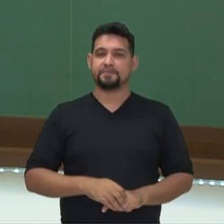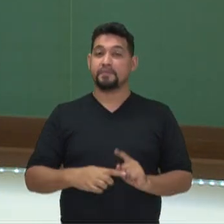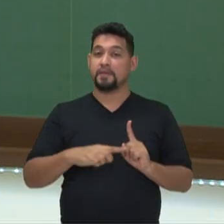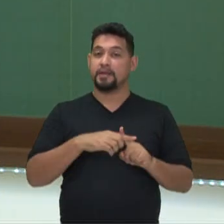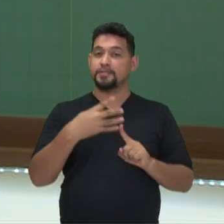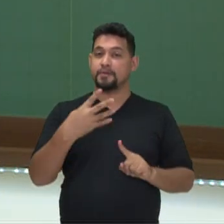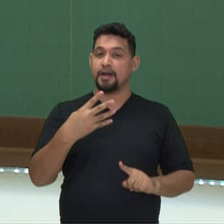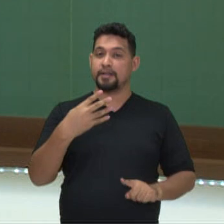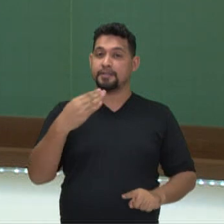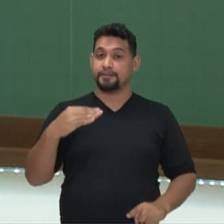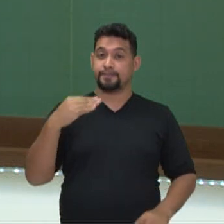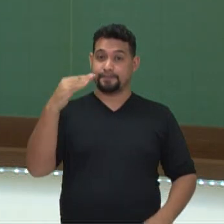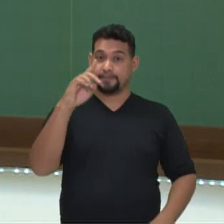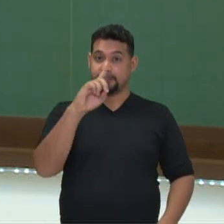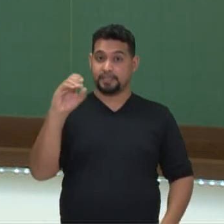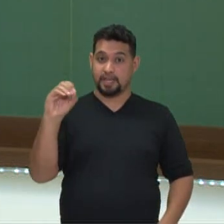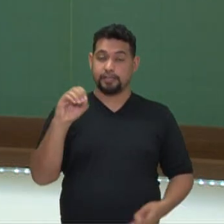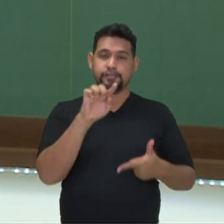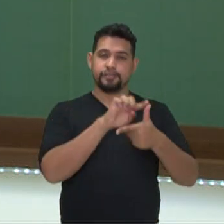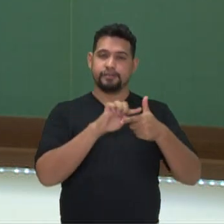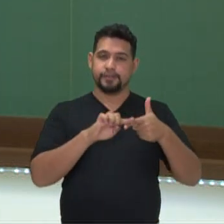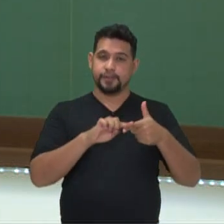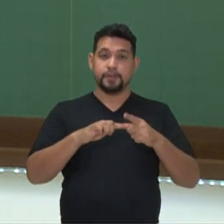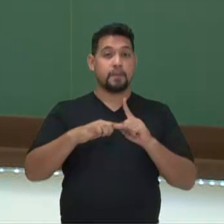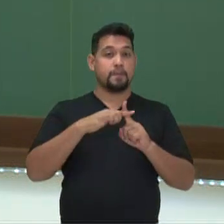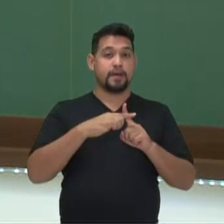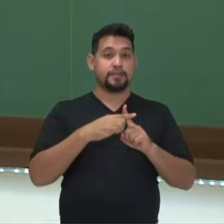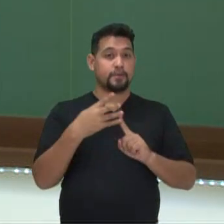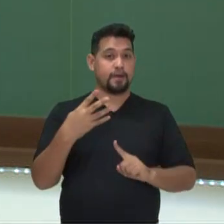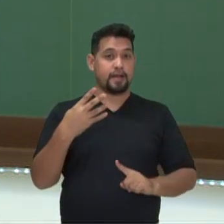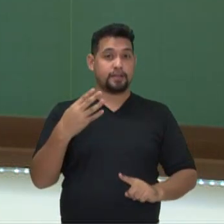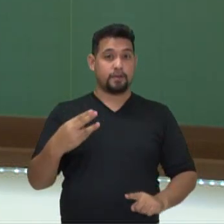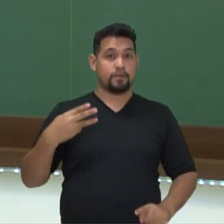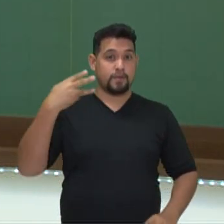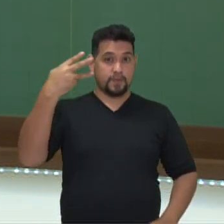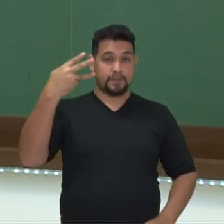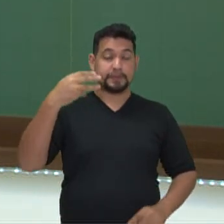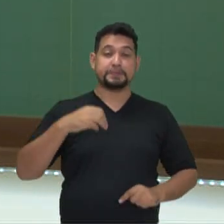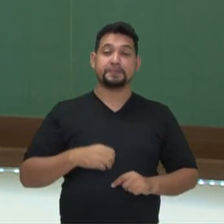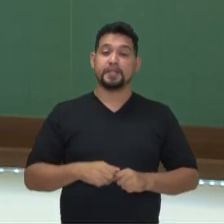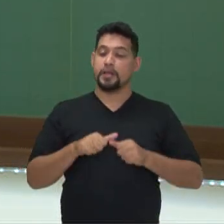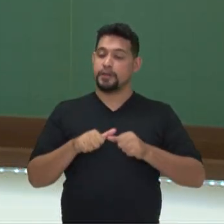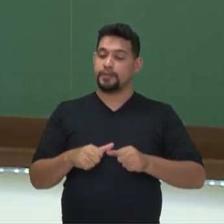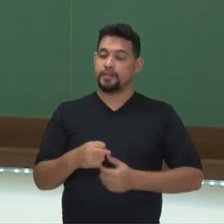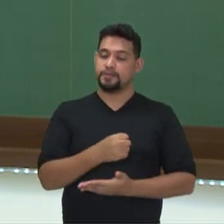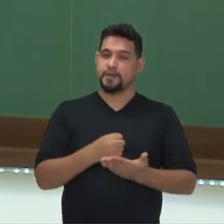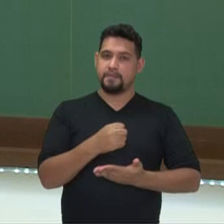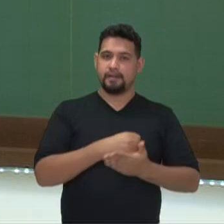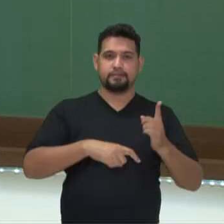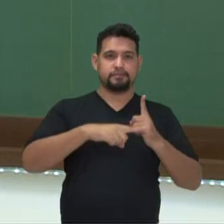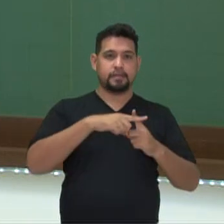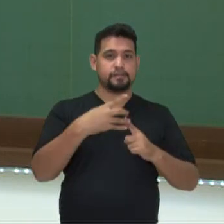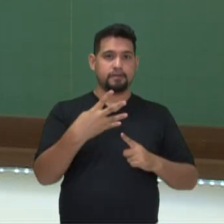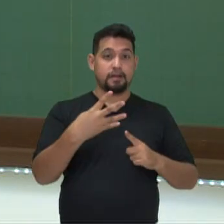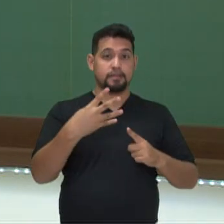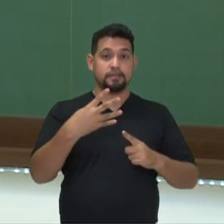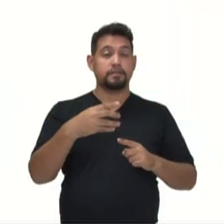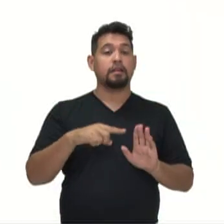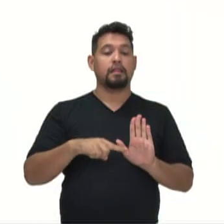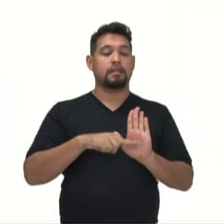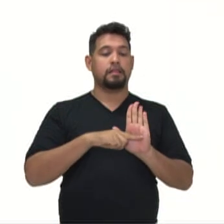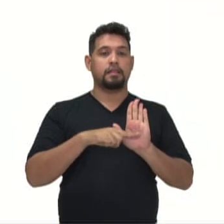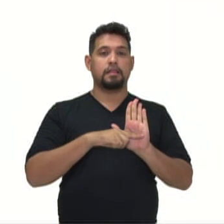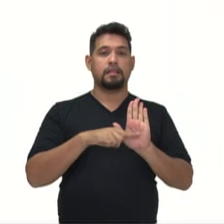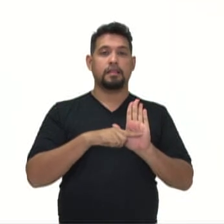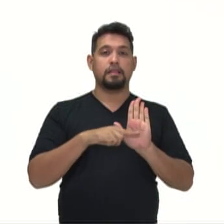4 elevado a 10 dividido por mais 4 ao cubo. Então, eu mantenho a base mais 4 e